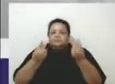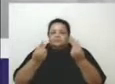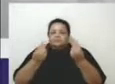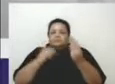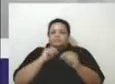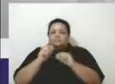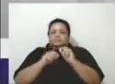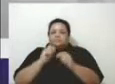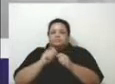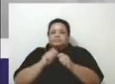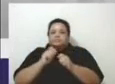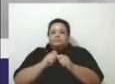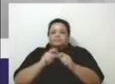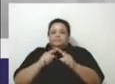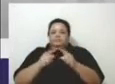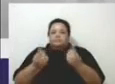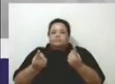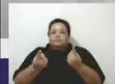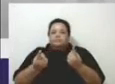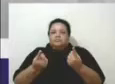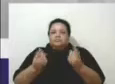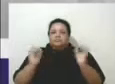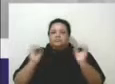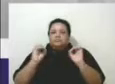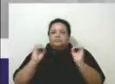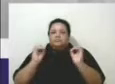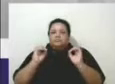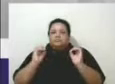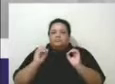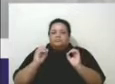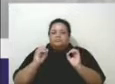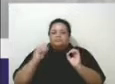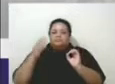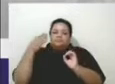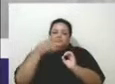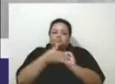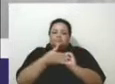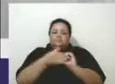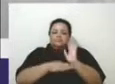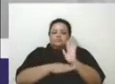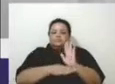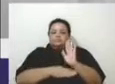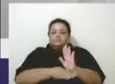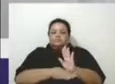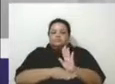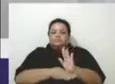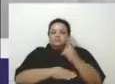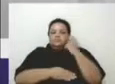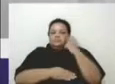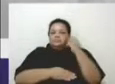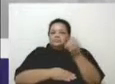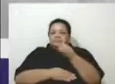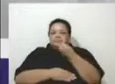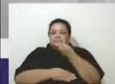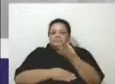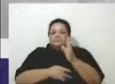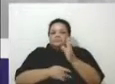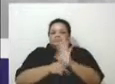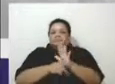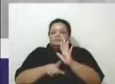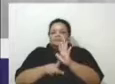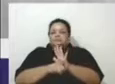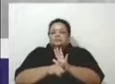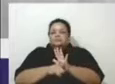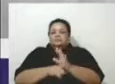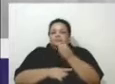tal mas ninguém também se propôs a tentar ir lá ajudar então Eh é uma ideia legal é um projeto maravilhoso que